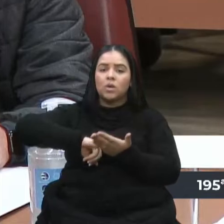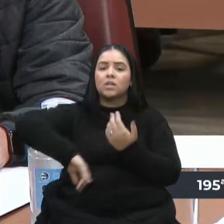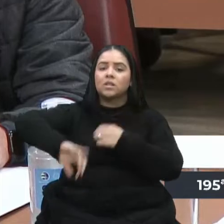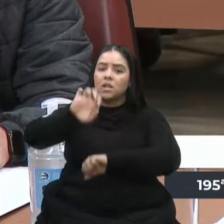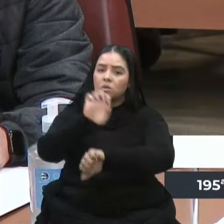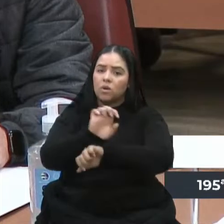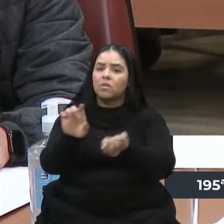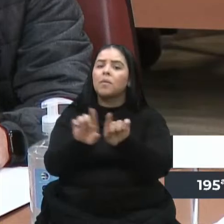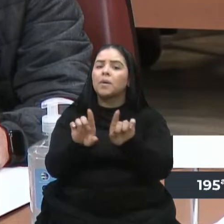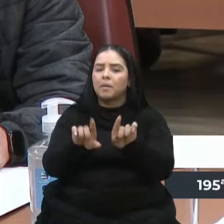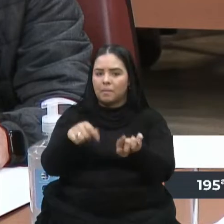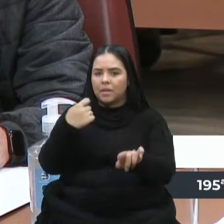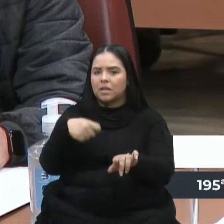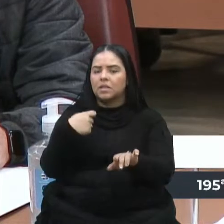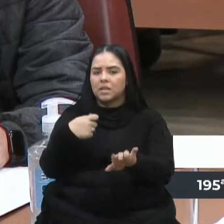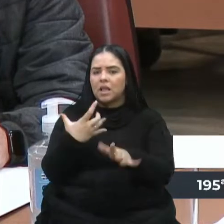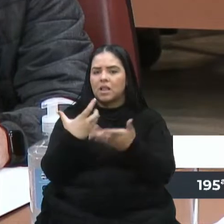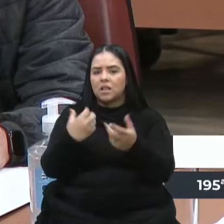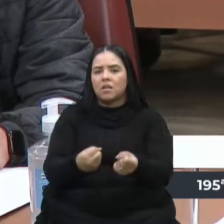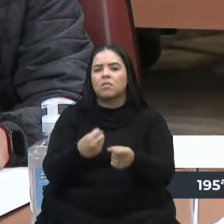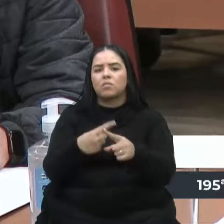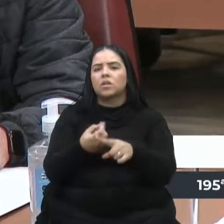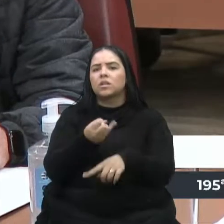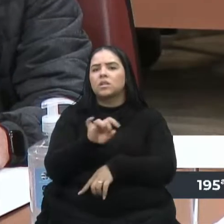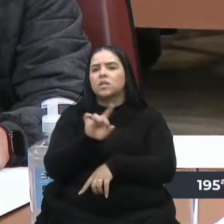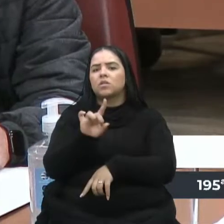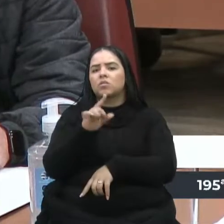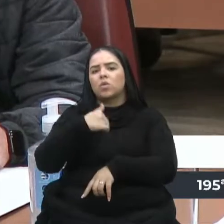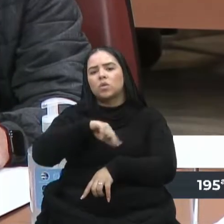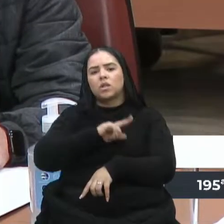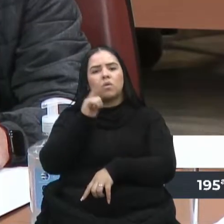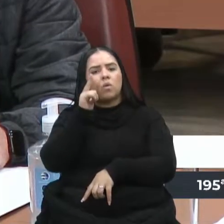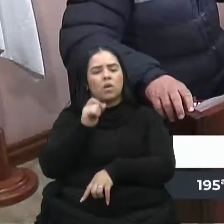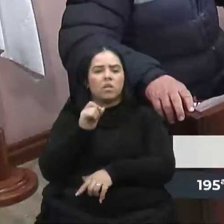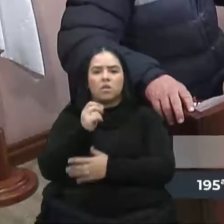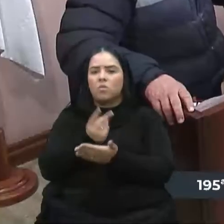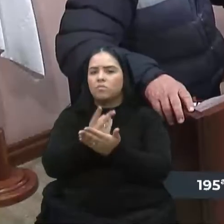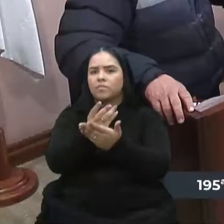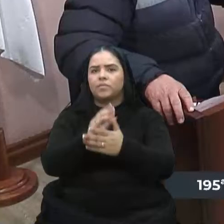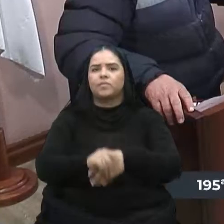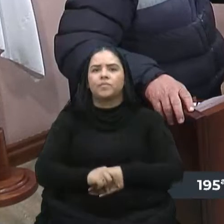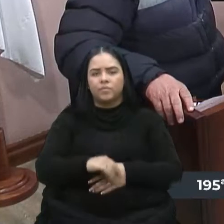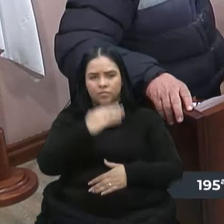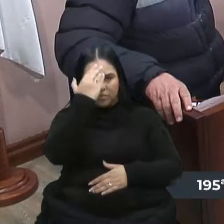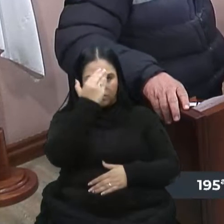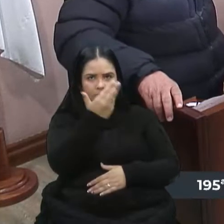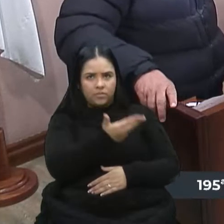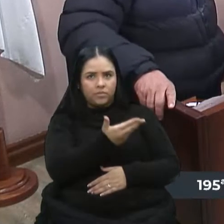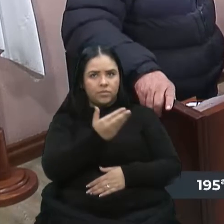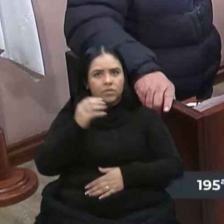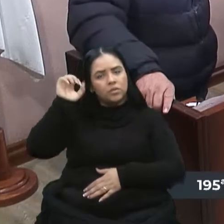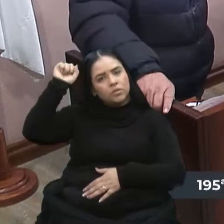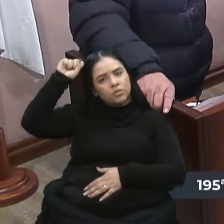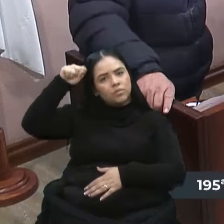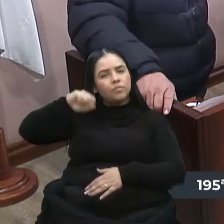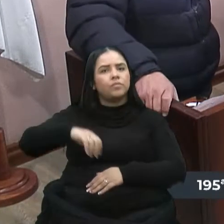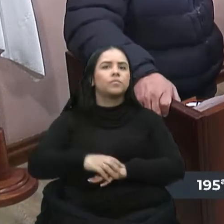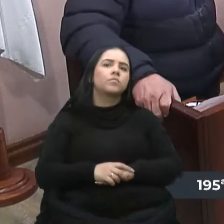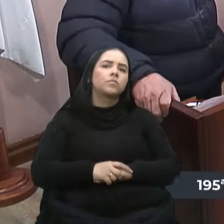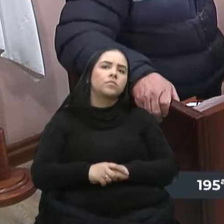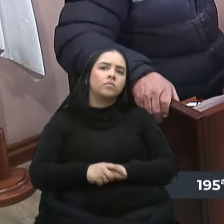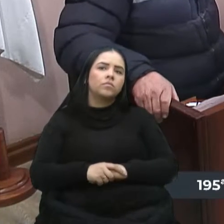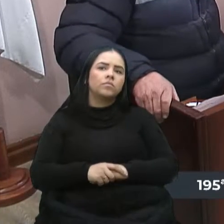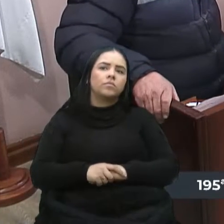conceder. Porque senão a gente não vai conseguir chegar a lugar nenhum. Obrigado, vereador. Obrigado, vereador. Vereador Xuxa. Uma parte,